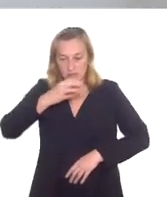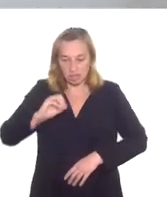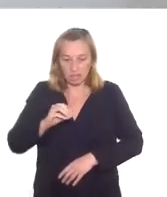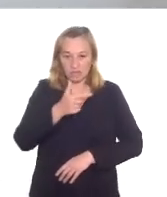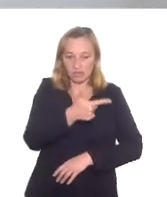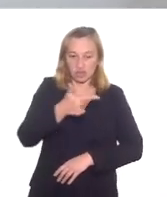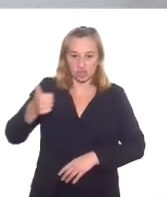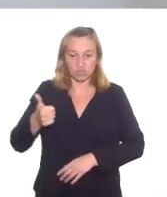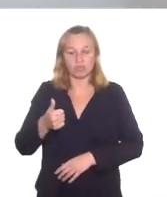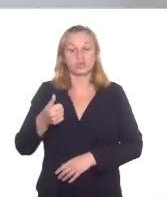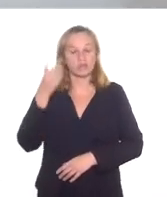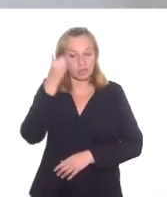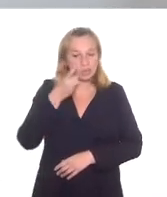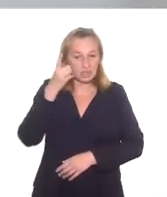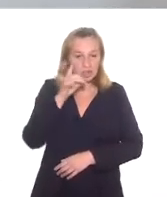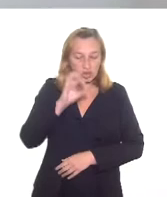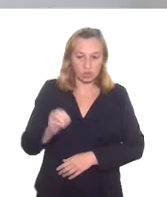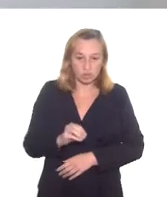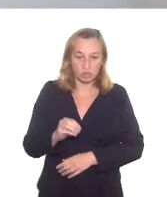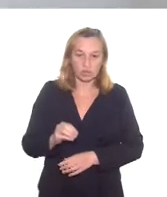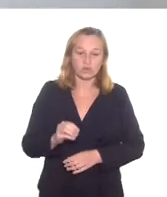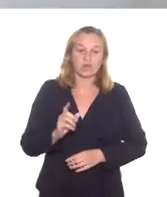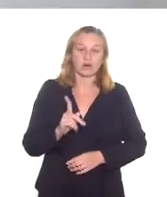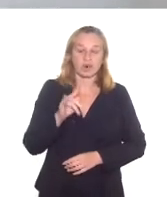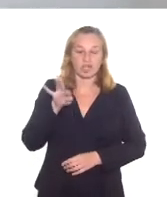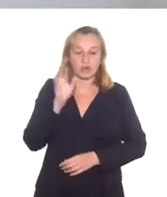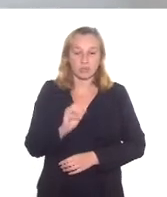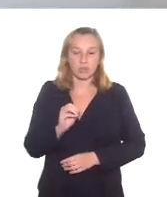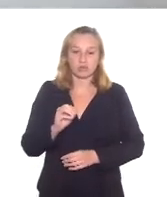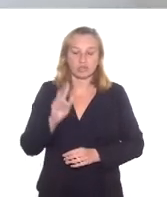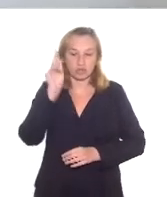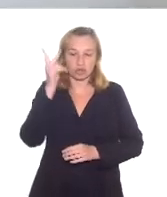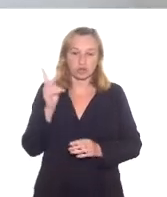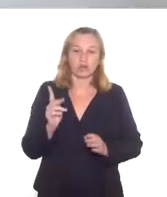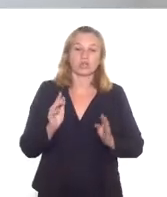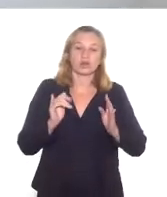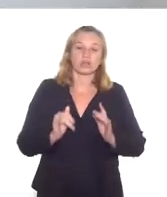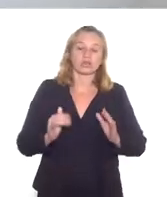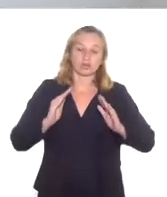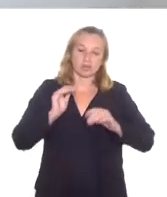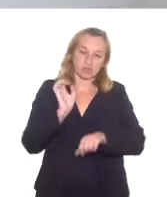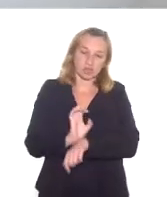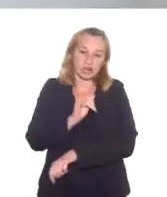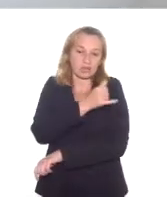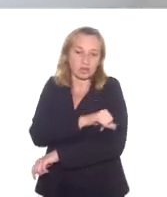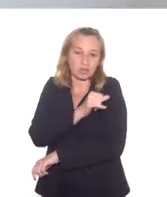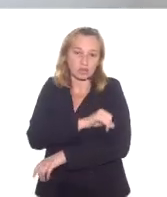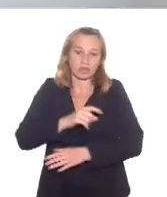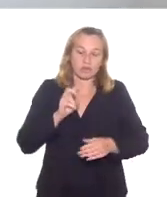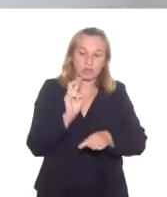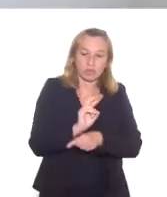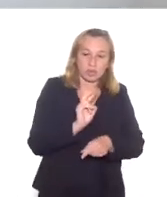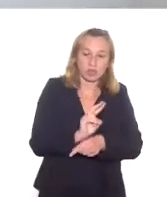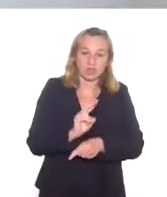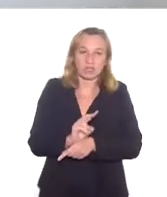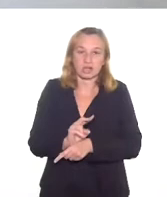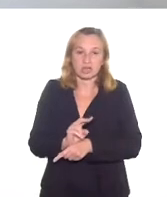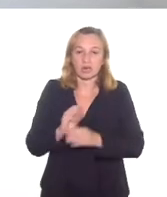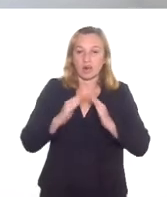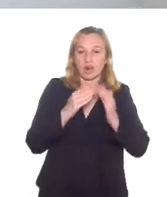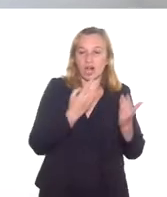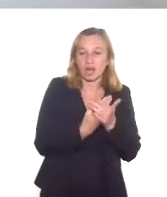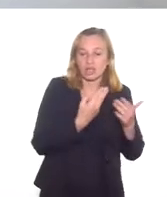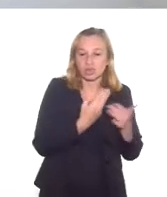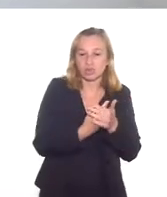deputado Dionísio Lins, que considera patrimônio histórico e cultural do Estado do Rio de Janeiro para fim de prestação, preservação, perdão, à Escola